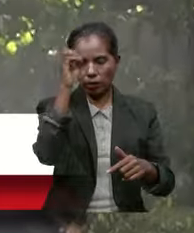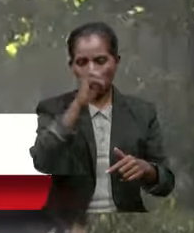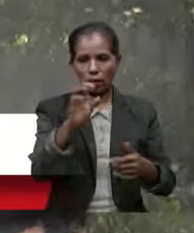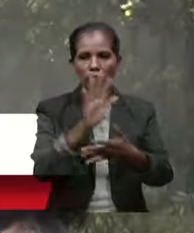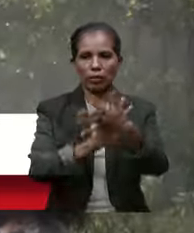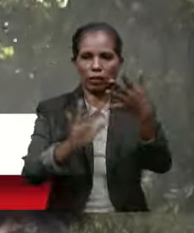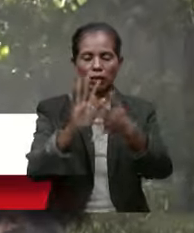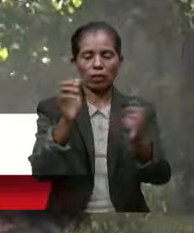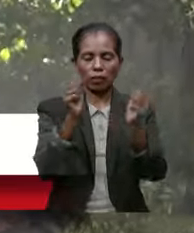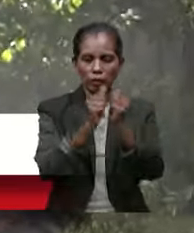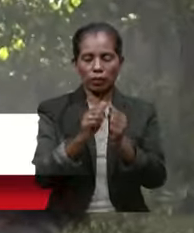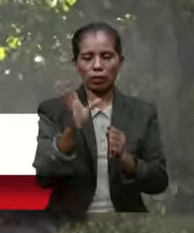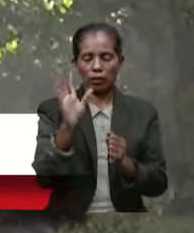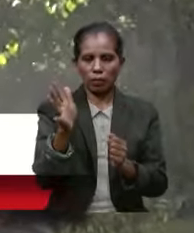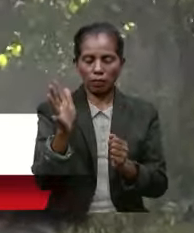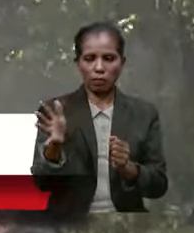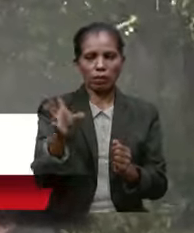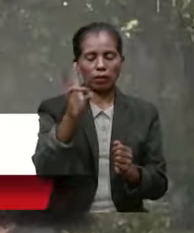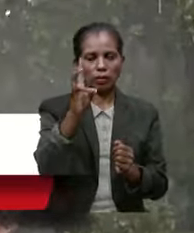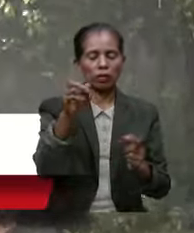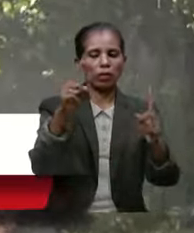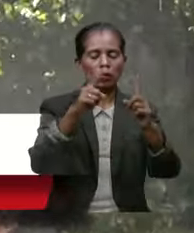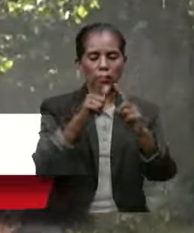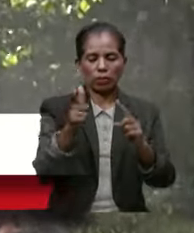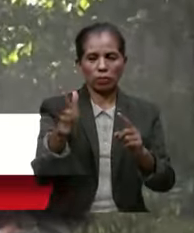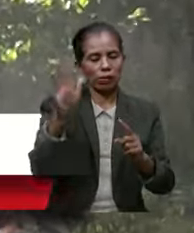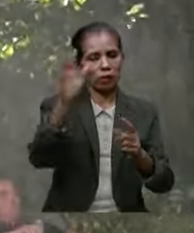celebram-se 50 anos do 25 de Abril. Bravo!